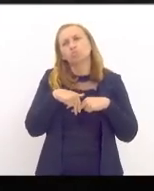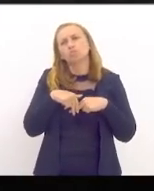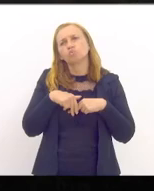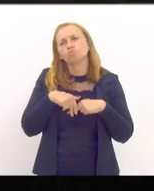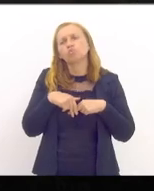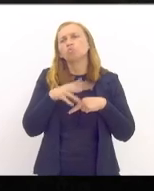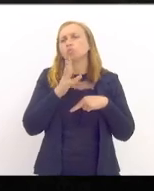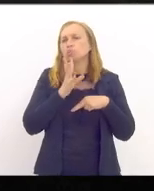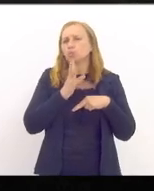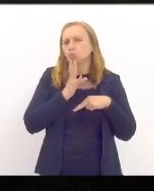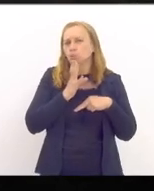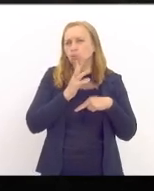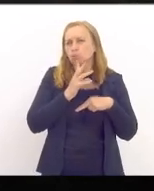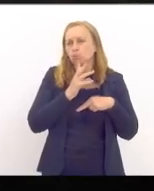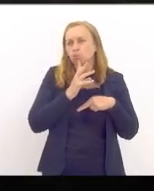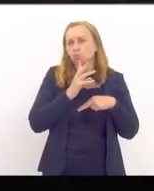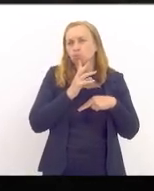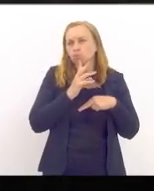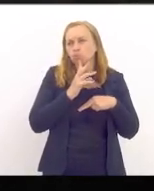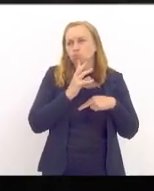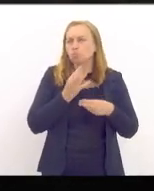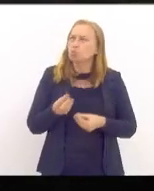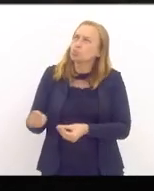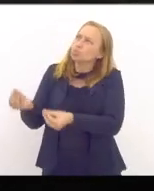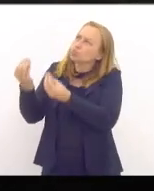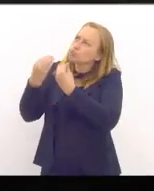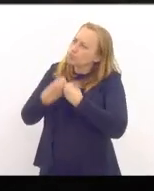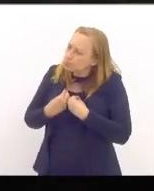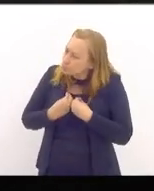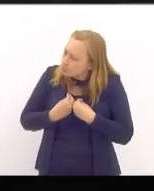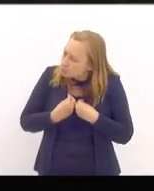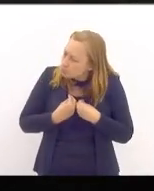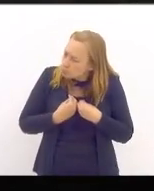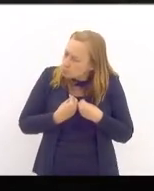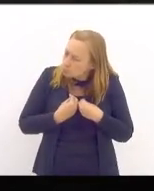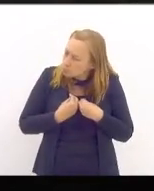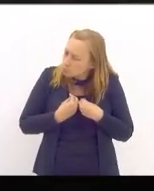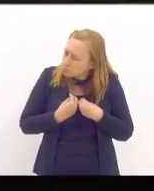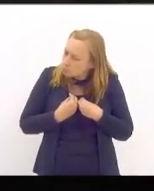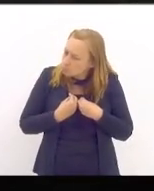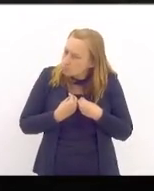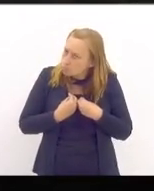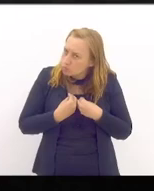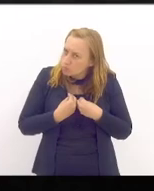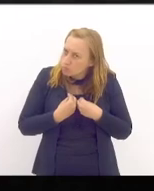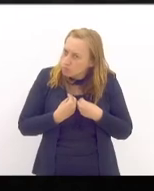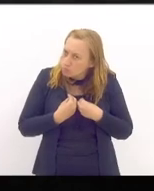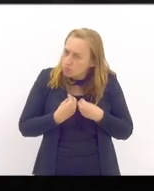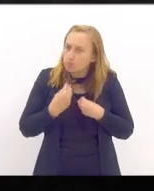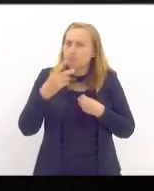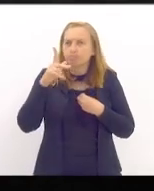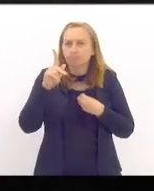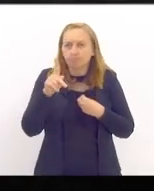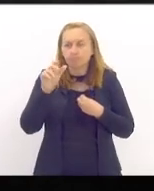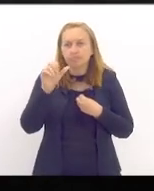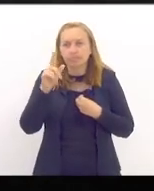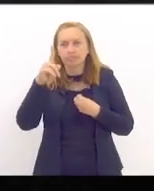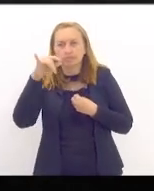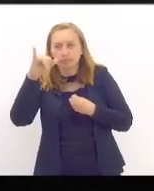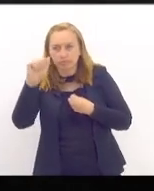desse reconhecimento me foi dado no palácio da cidade do Rio de Janeiro